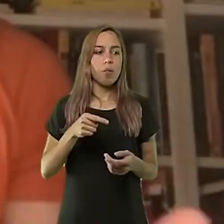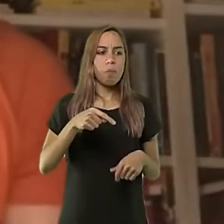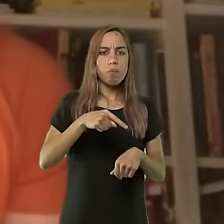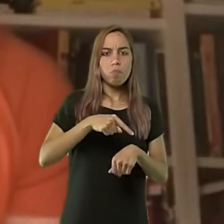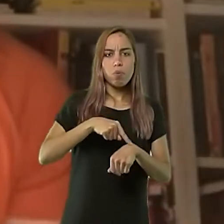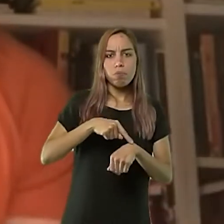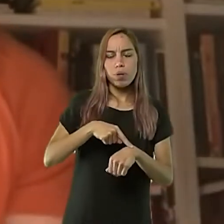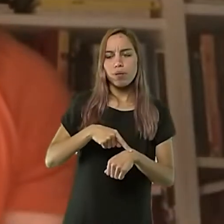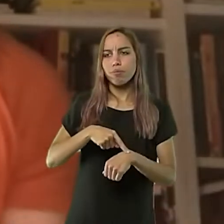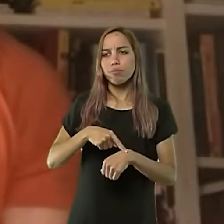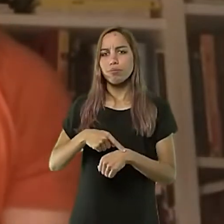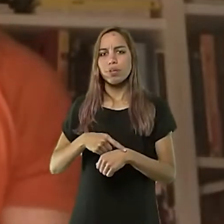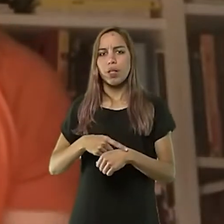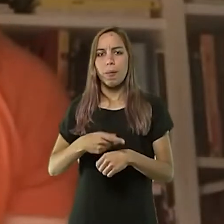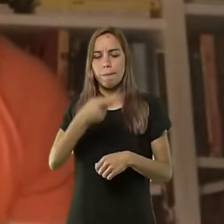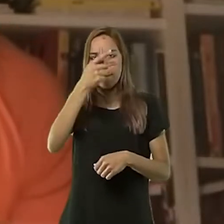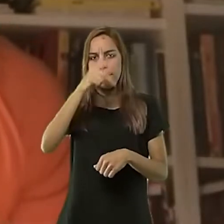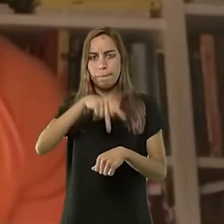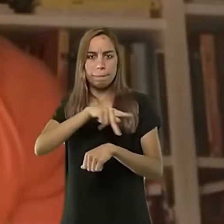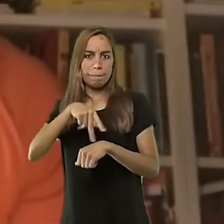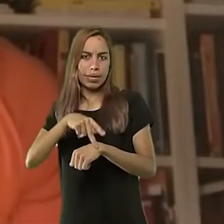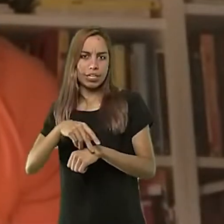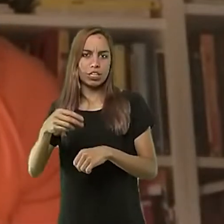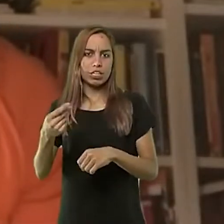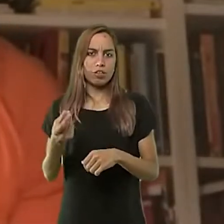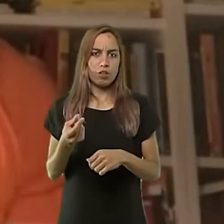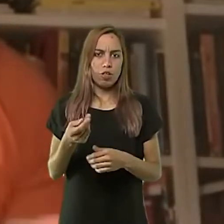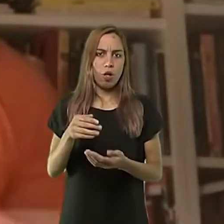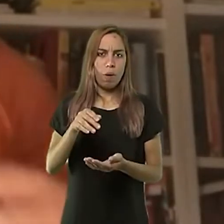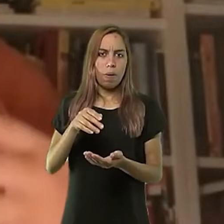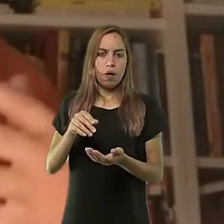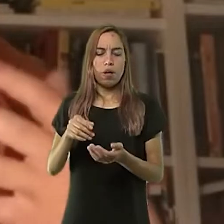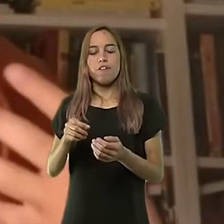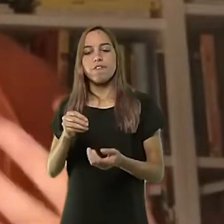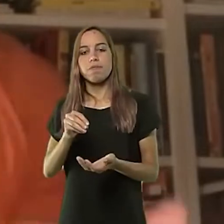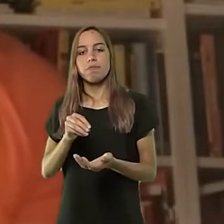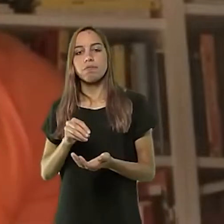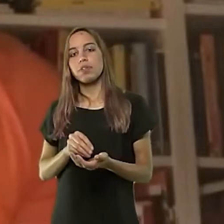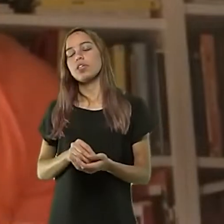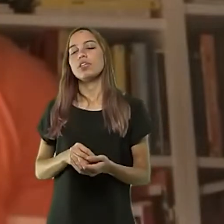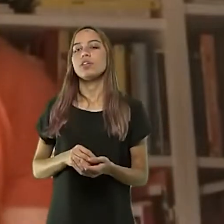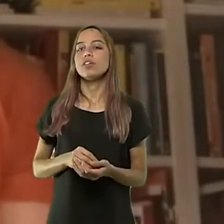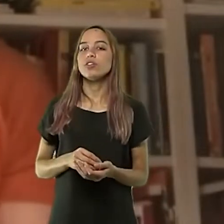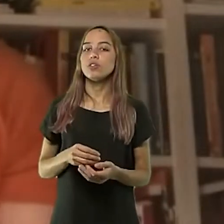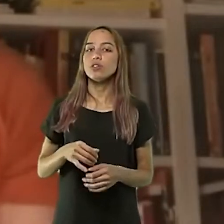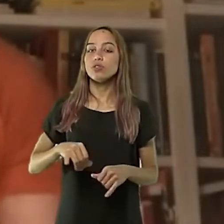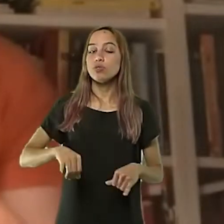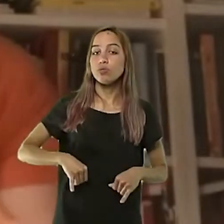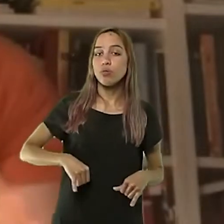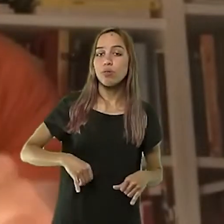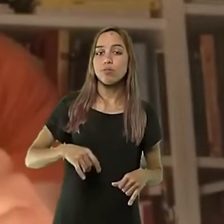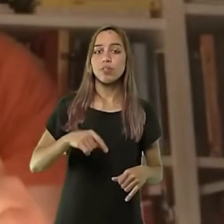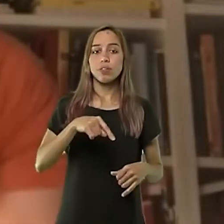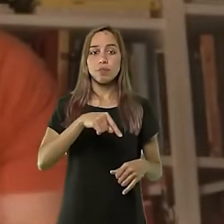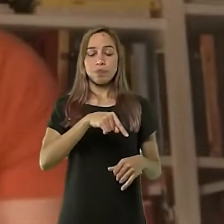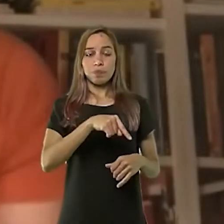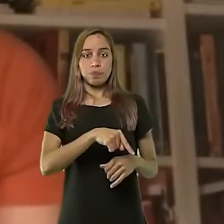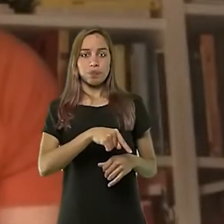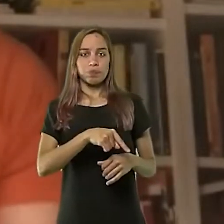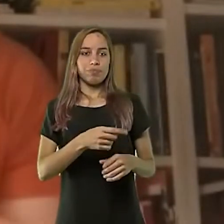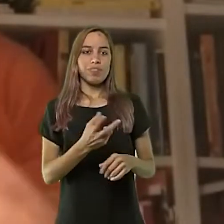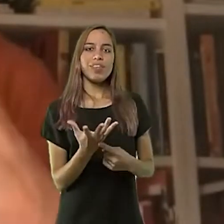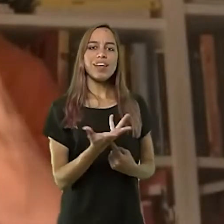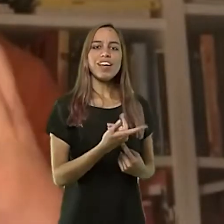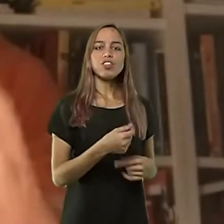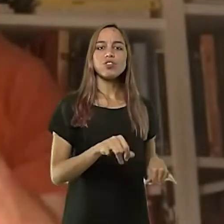é a única maneira que nós saímos das crises, porque é através dela que nós temos criatividade, é através dela que